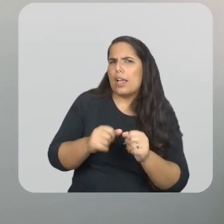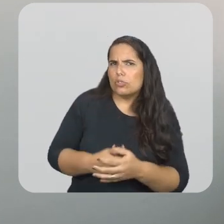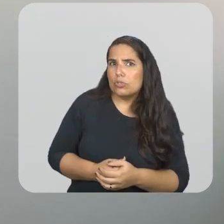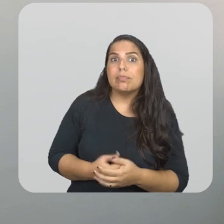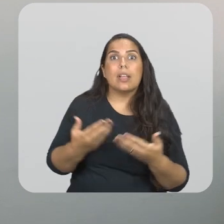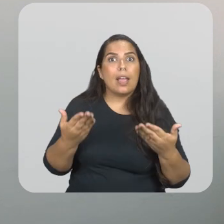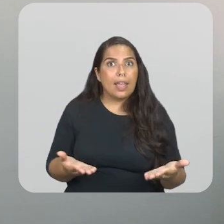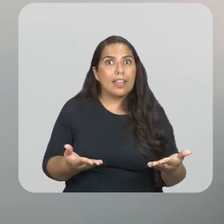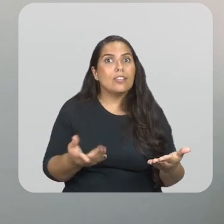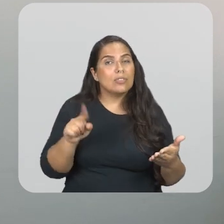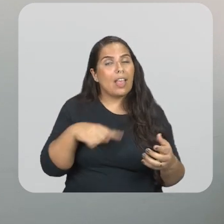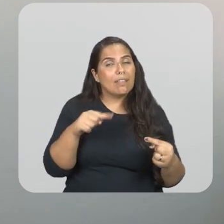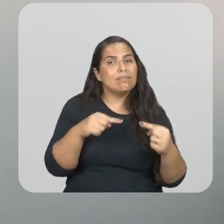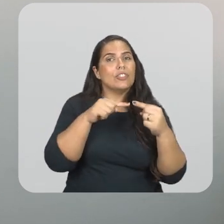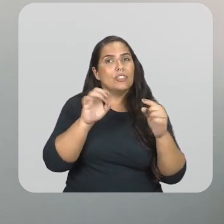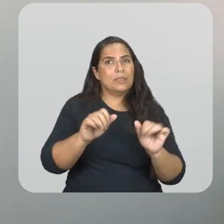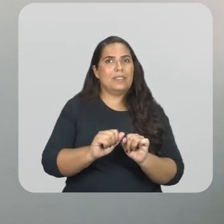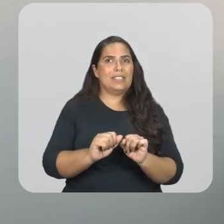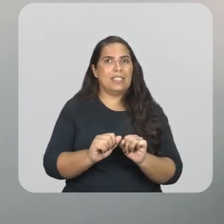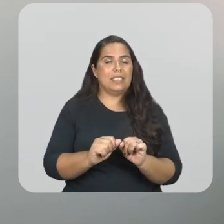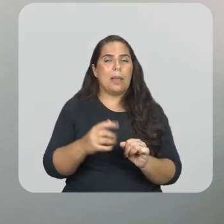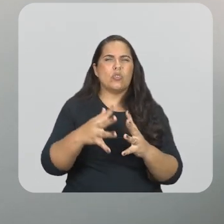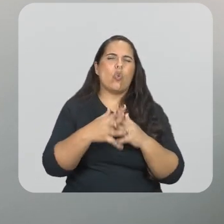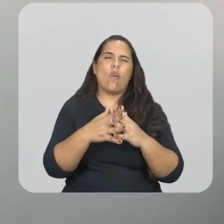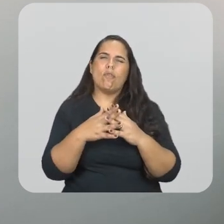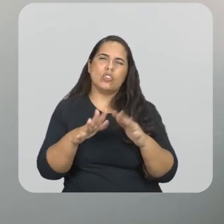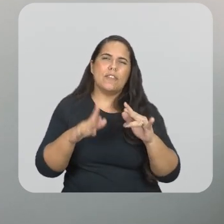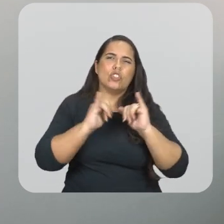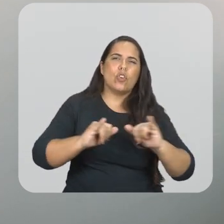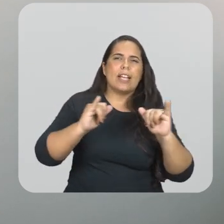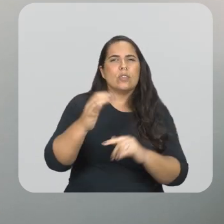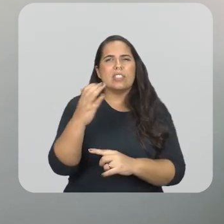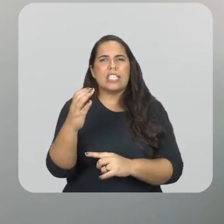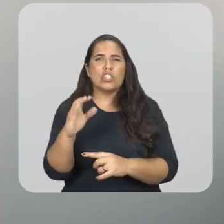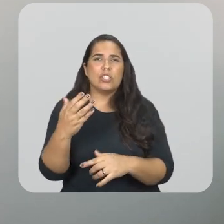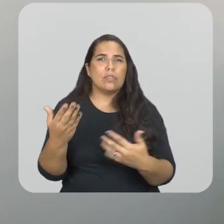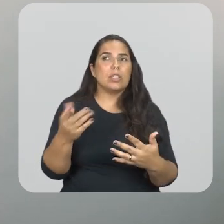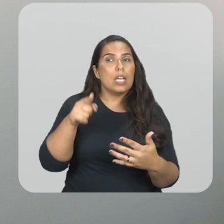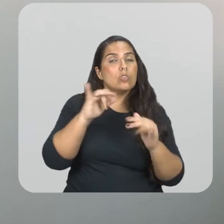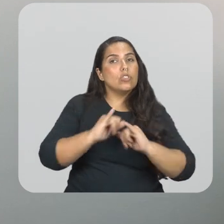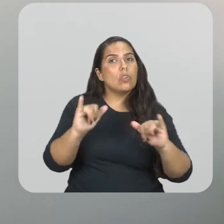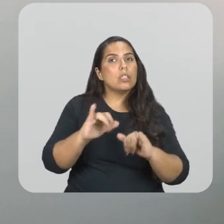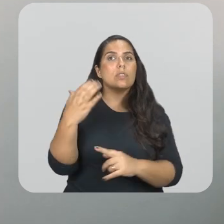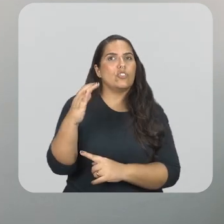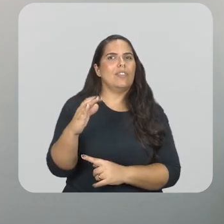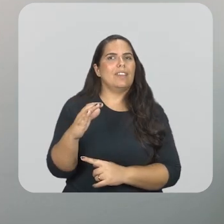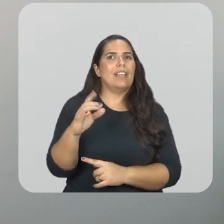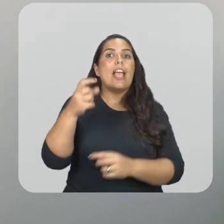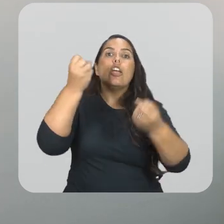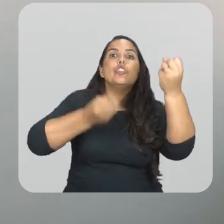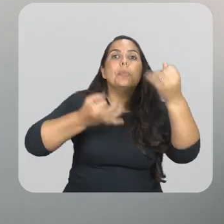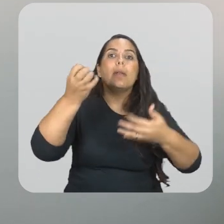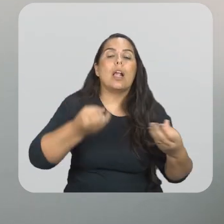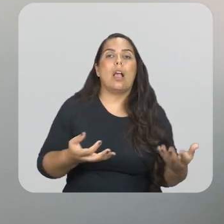você faz, né? Isso é a divulgação científica que a gente tem que fazer. As pessoas confundem um pouco de divulgação científica às vezes. Isso é divulgação científica, né? É